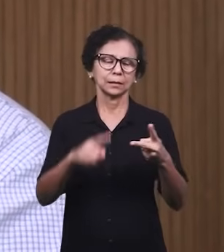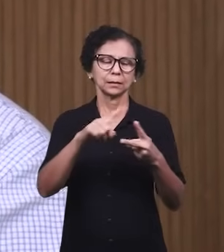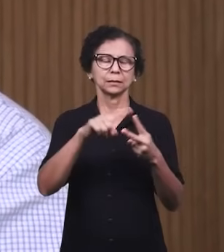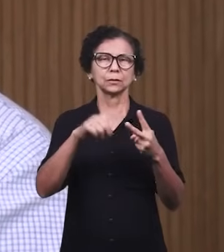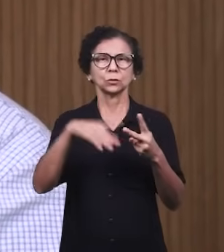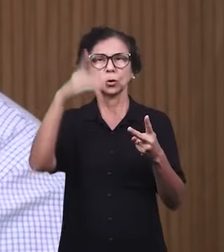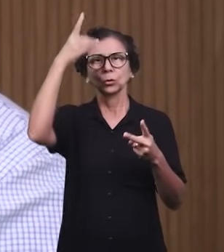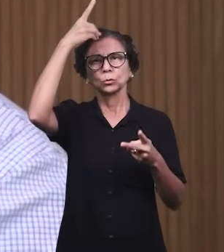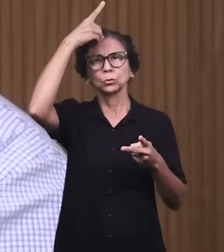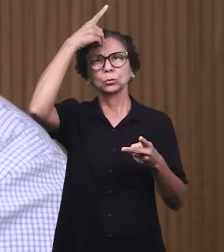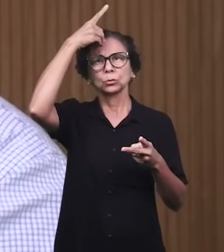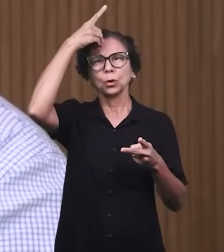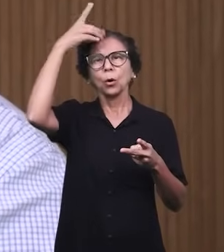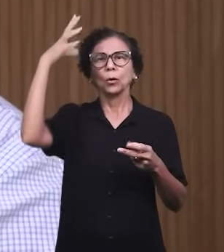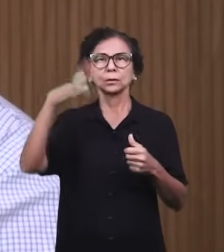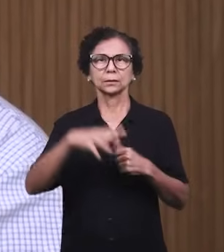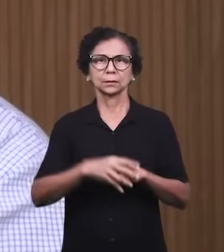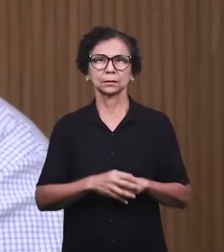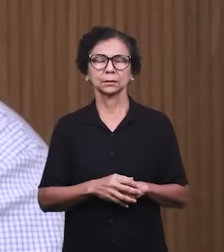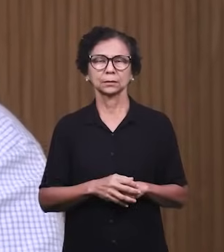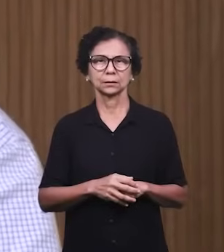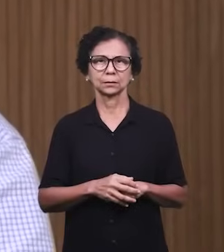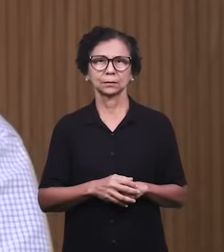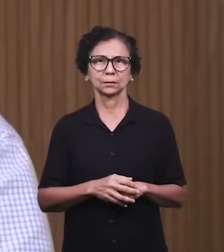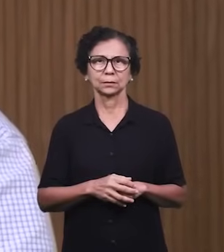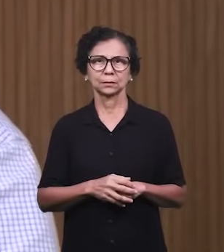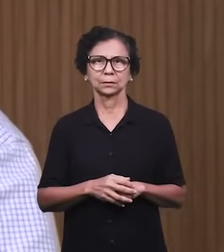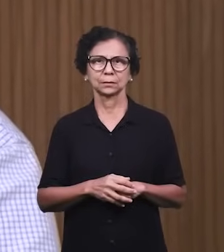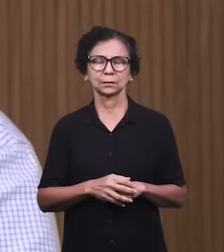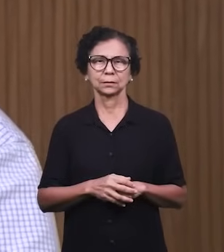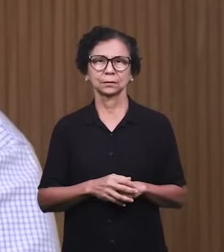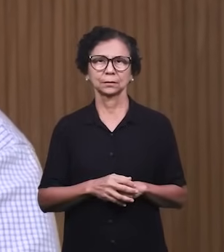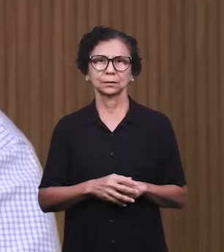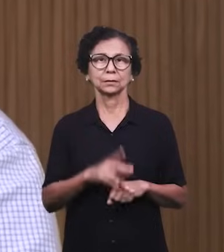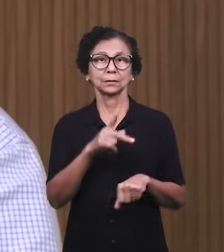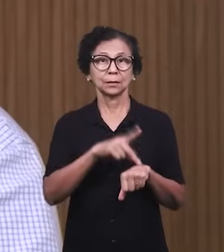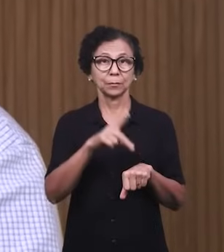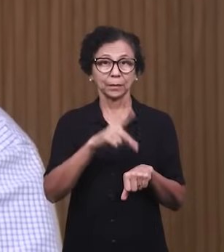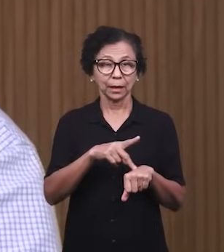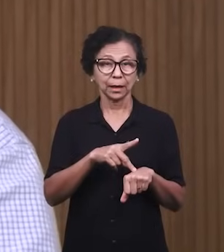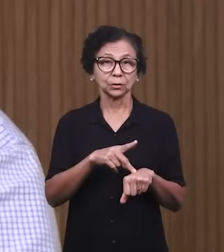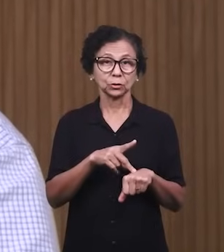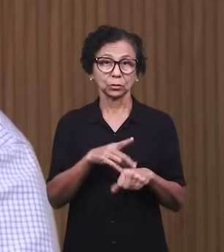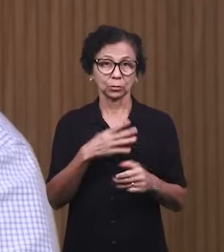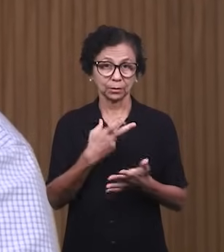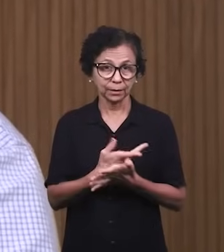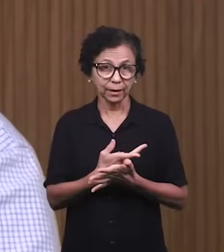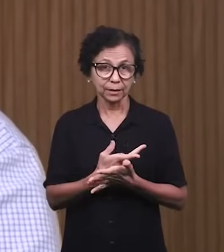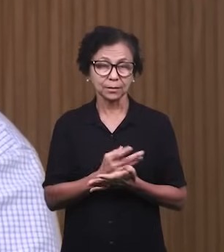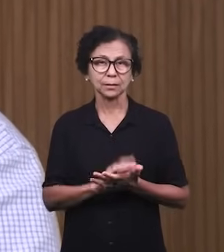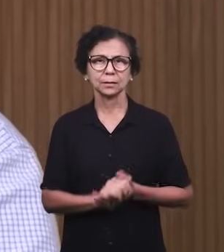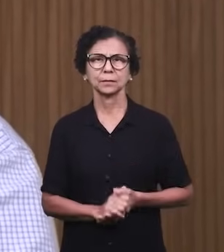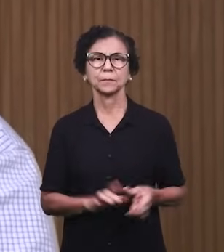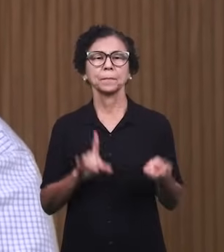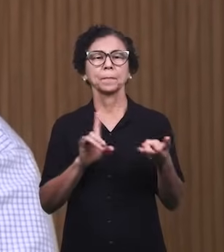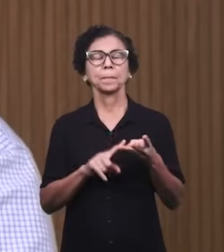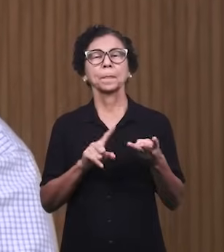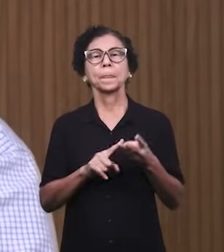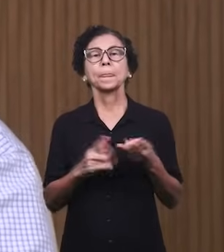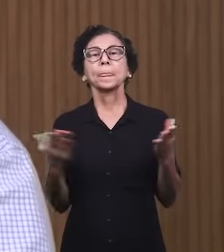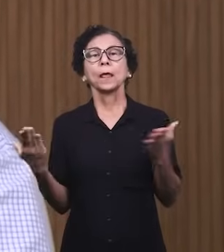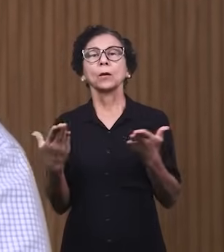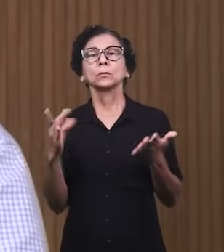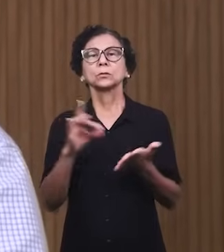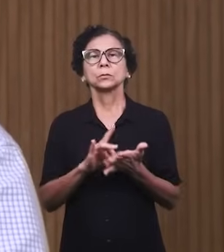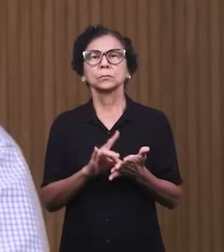2 dons de forma concreta? E nos dias de hoje, né, nós vemos a aplicação também